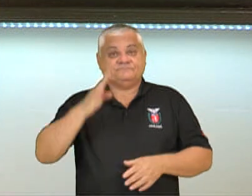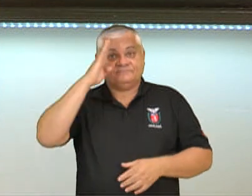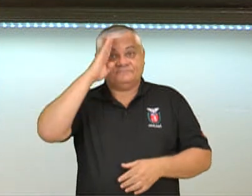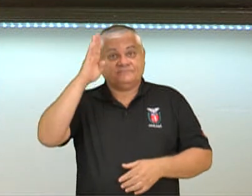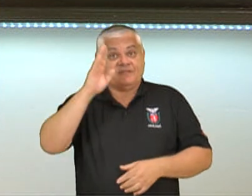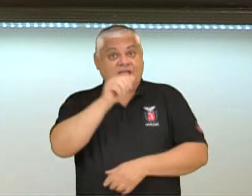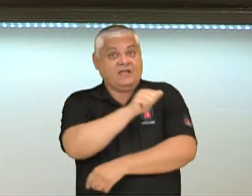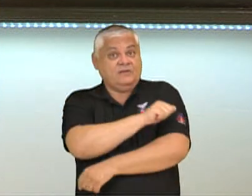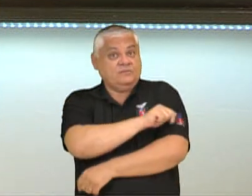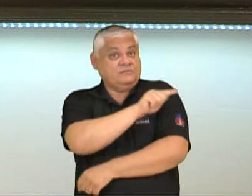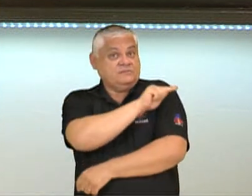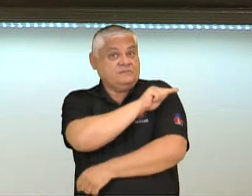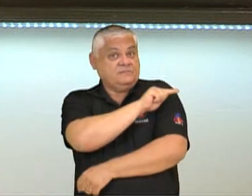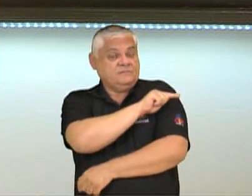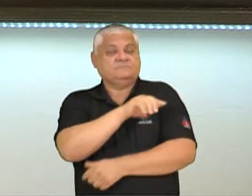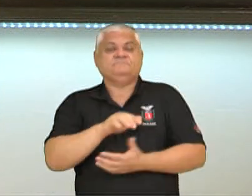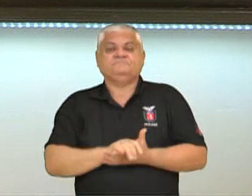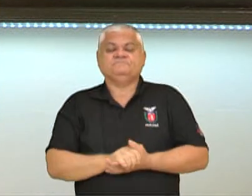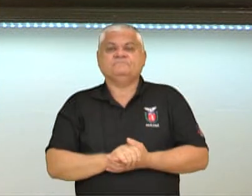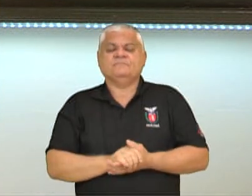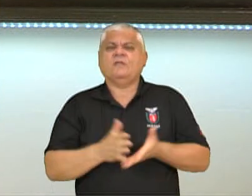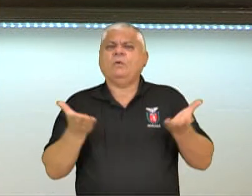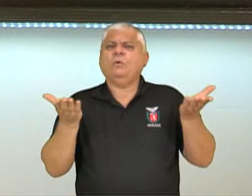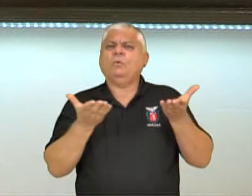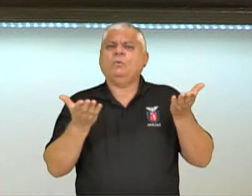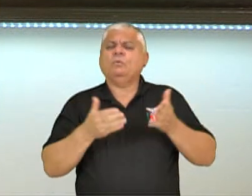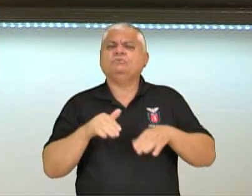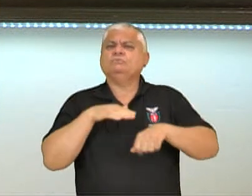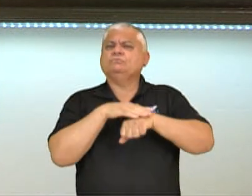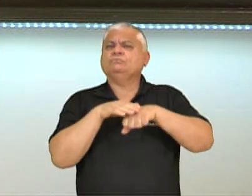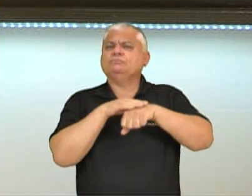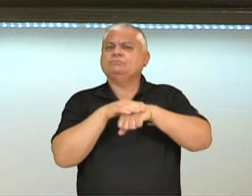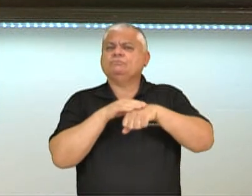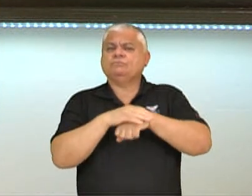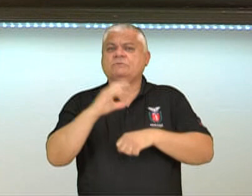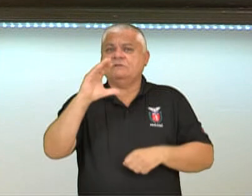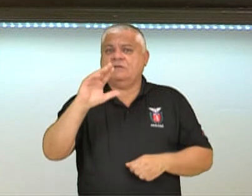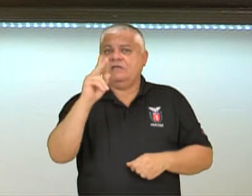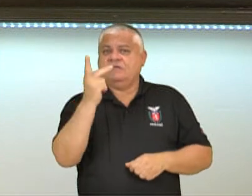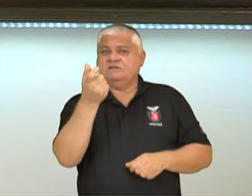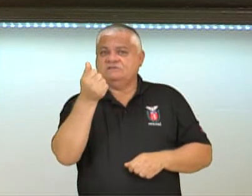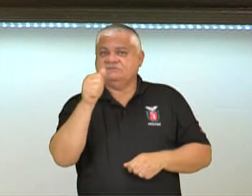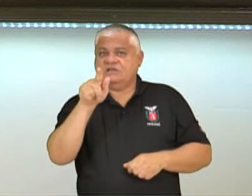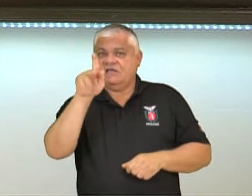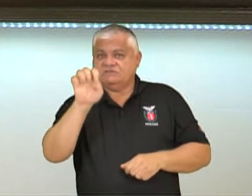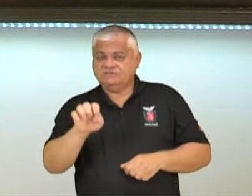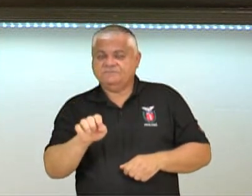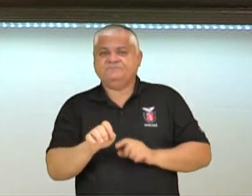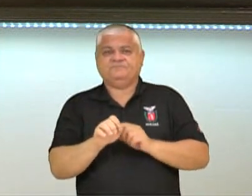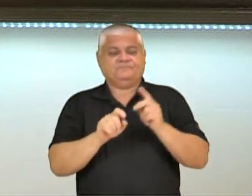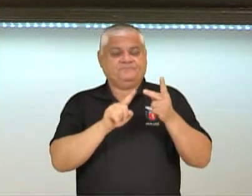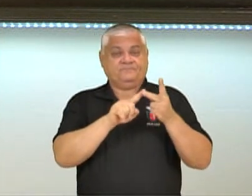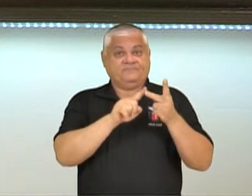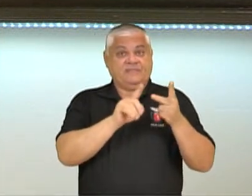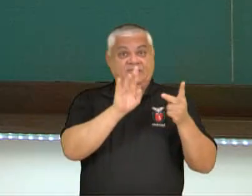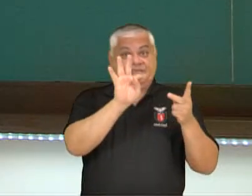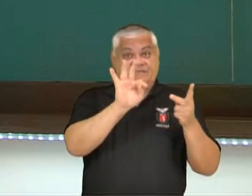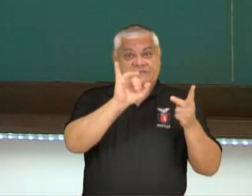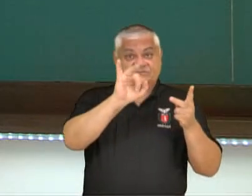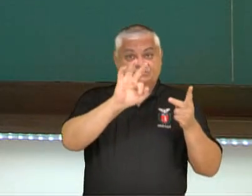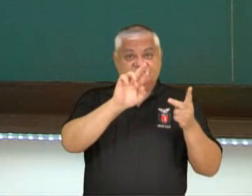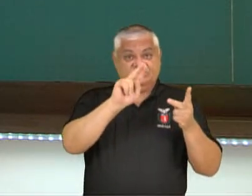Olá, estudantes do 7º ano. Hoje vamos conversar sobre charge e tirinha. Vamos discutir